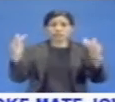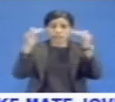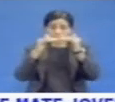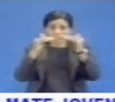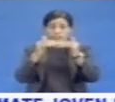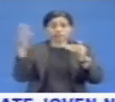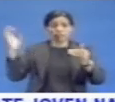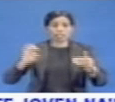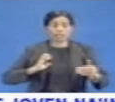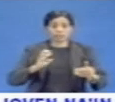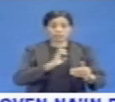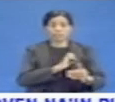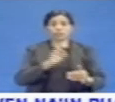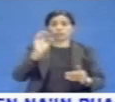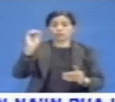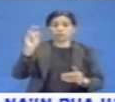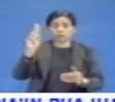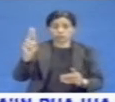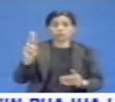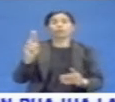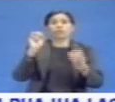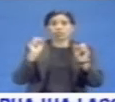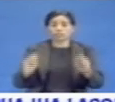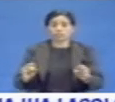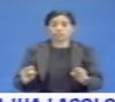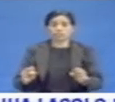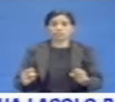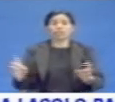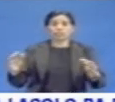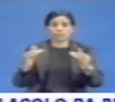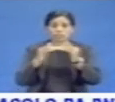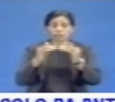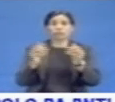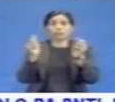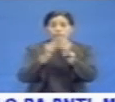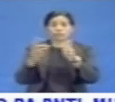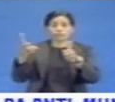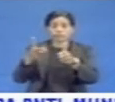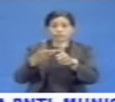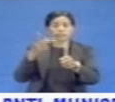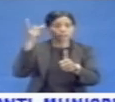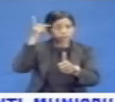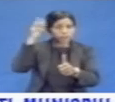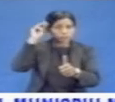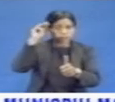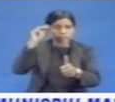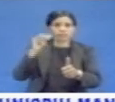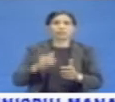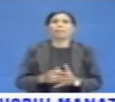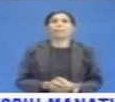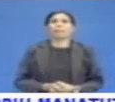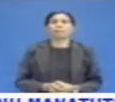entre embaixador União Europeia e Timor-Leste, André Jacobs, Rafael Soromuto e vice-primeira-ministra Armanda Berta dos Santos.